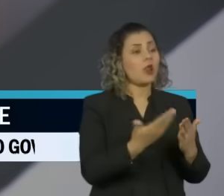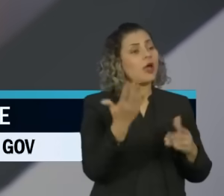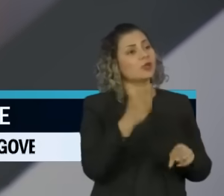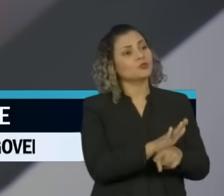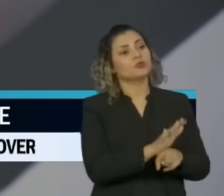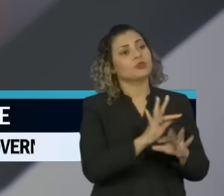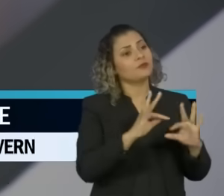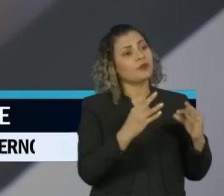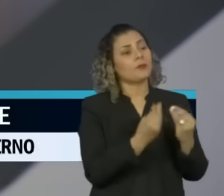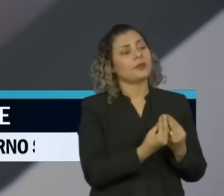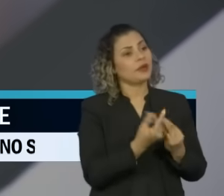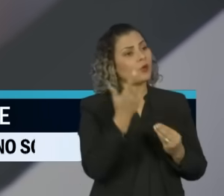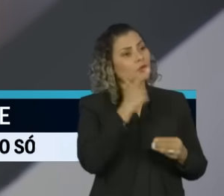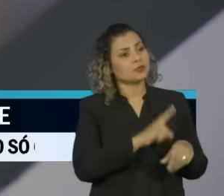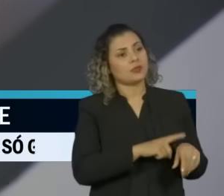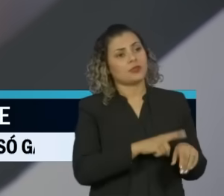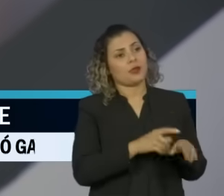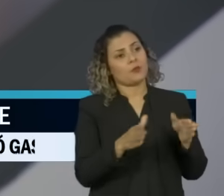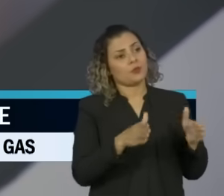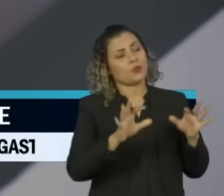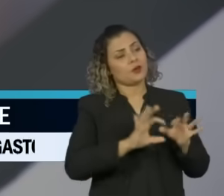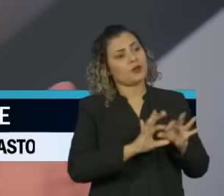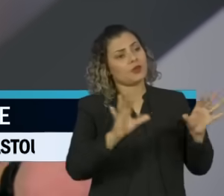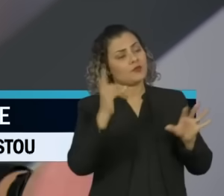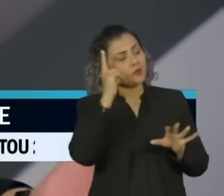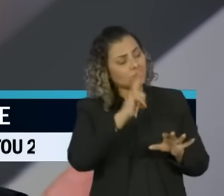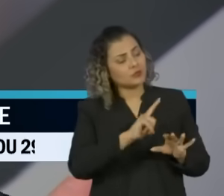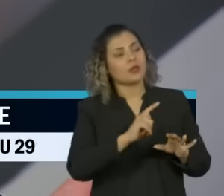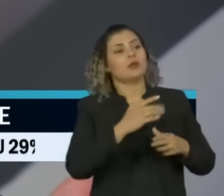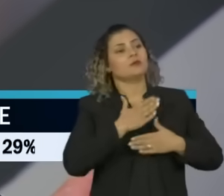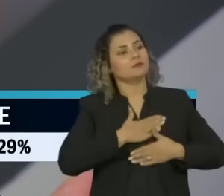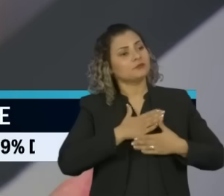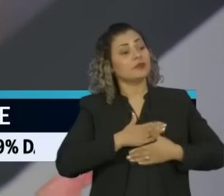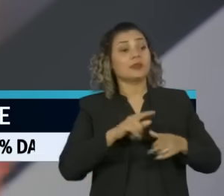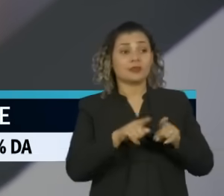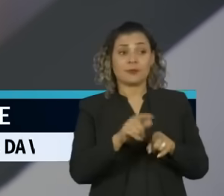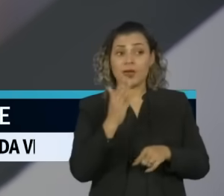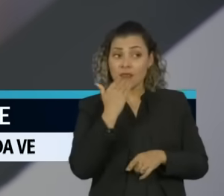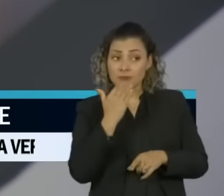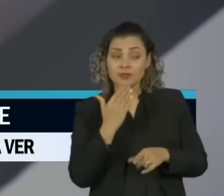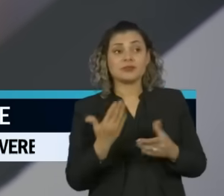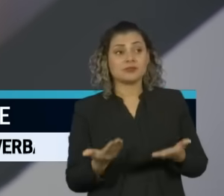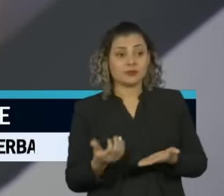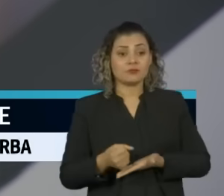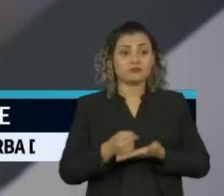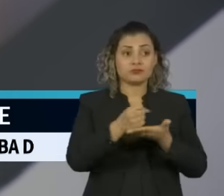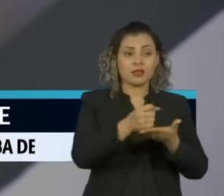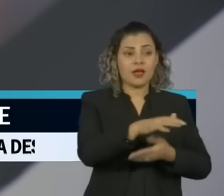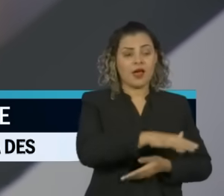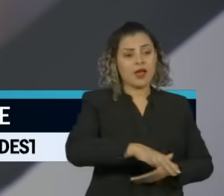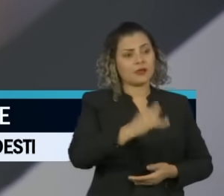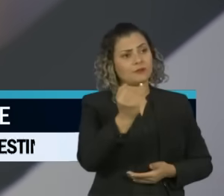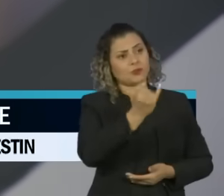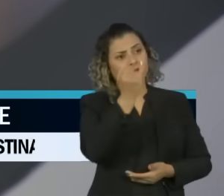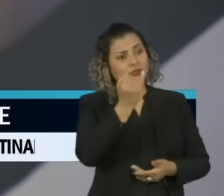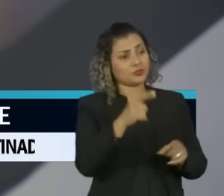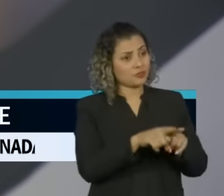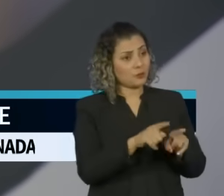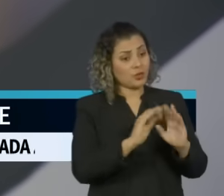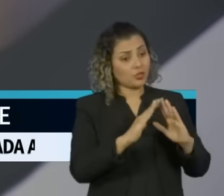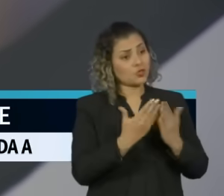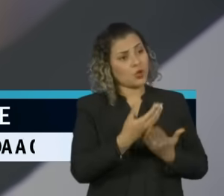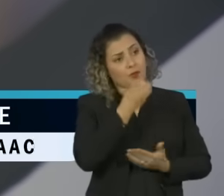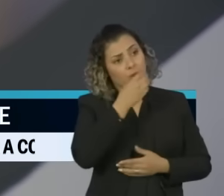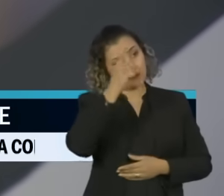a família tenha um tempo livre, e inclusive para alimentação faz isso. Em lares disfuncionais, a escola é um